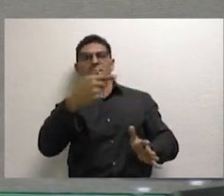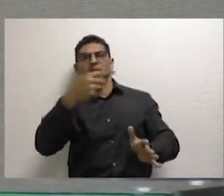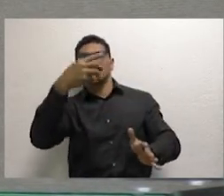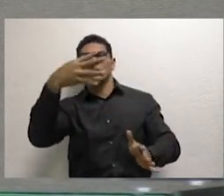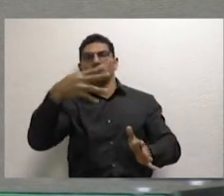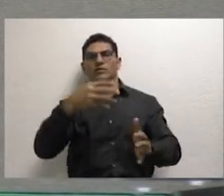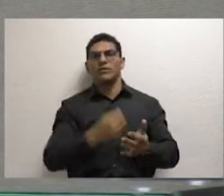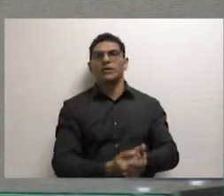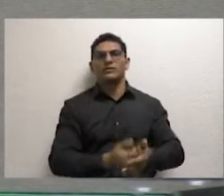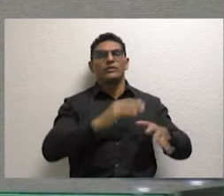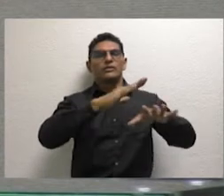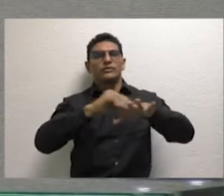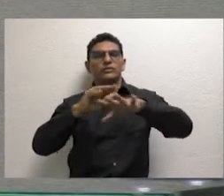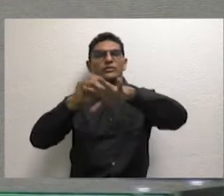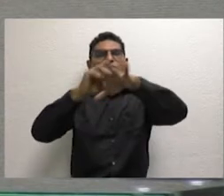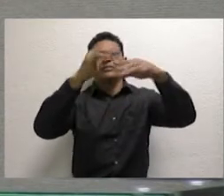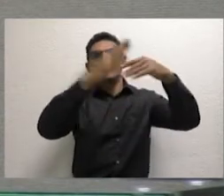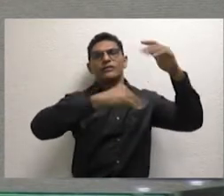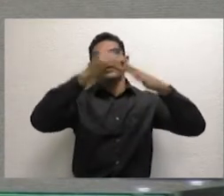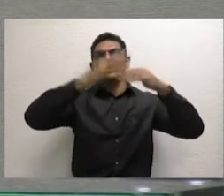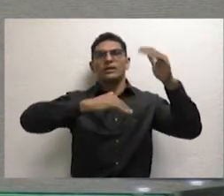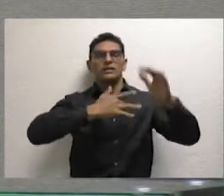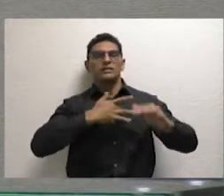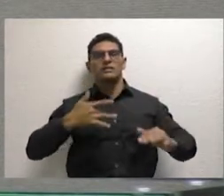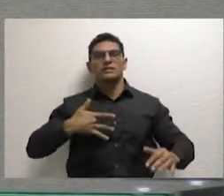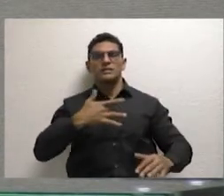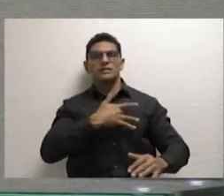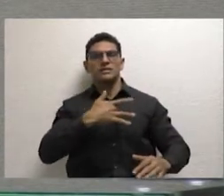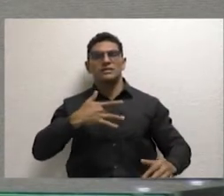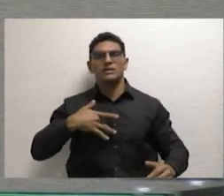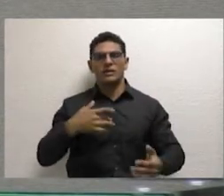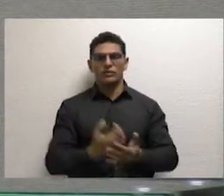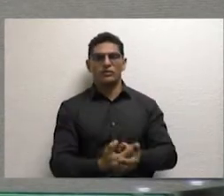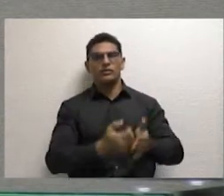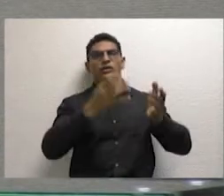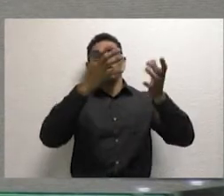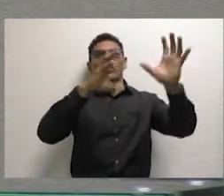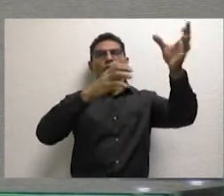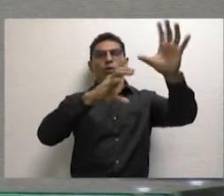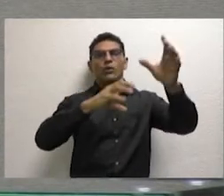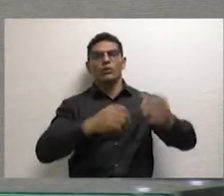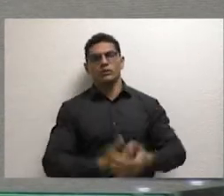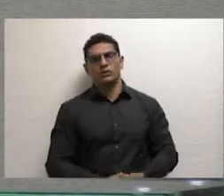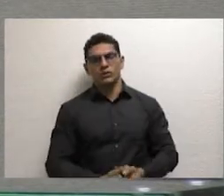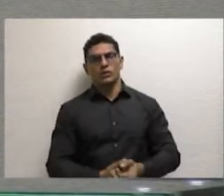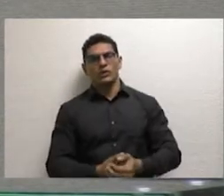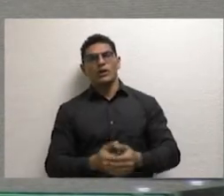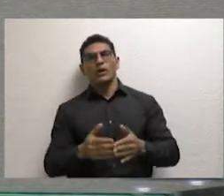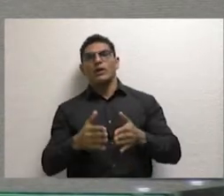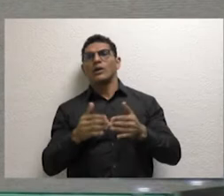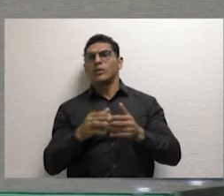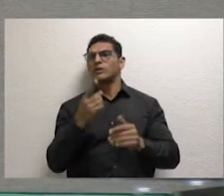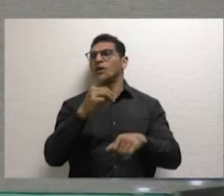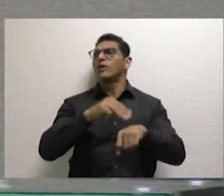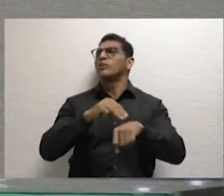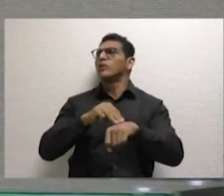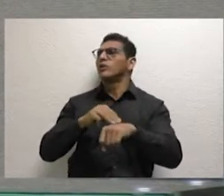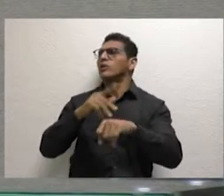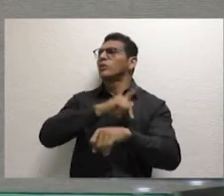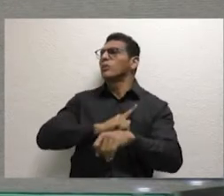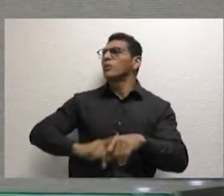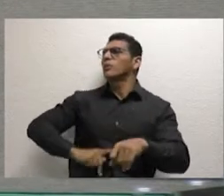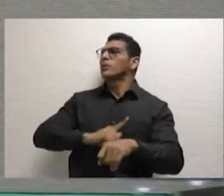convocações de profissionais da saúde concursados e eu peço um minuto presidente